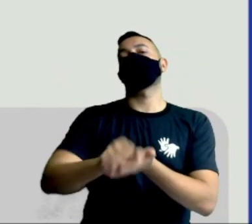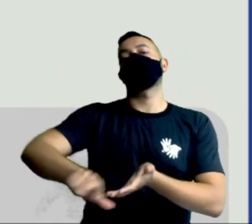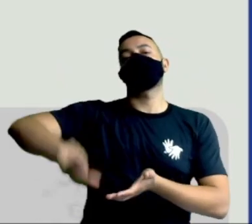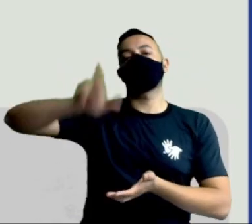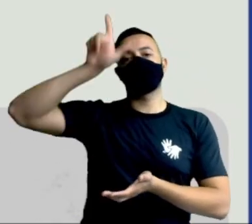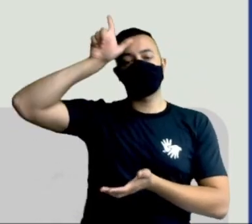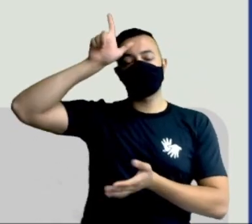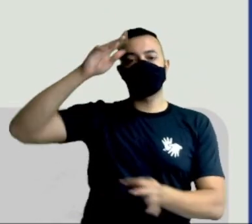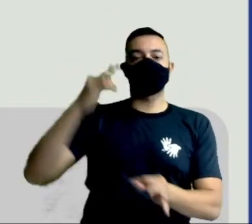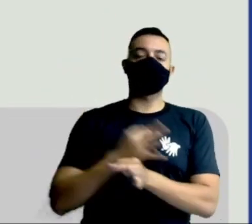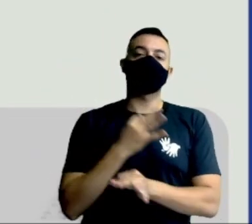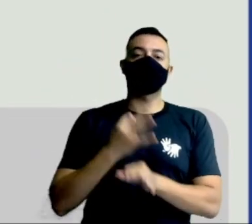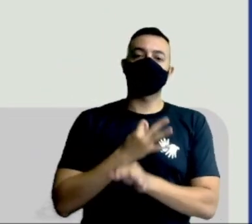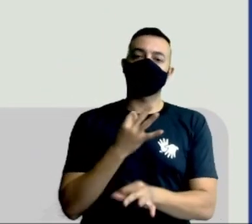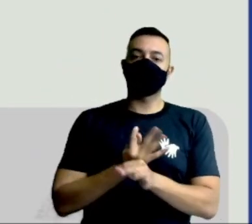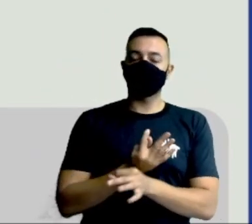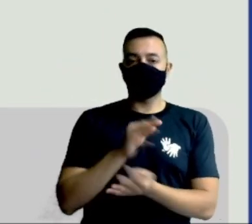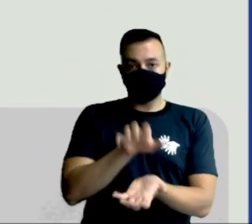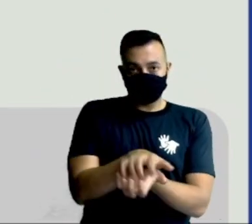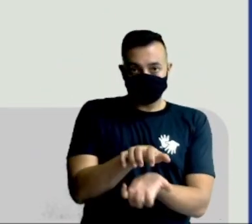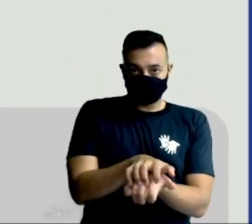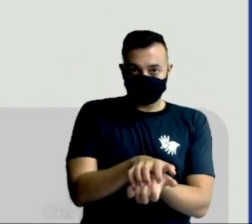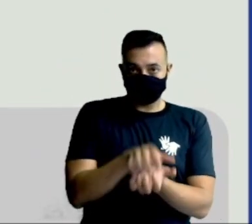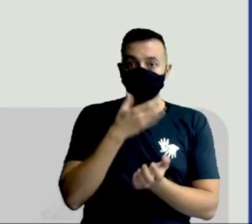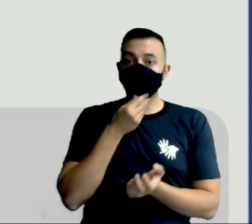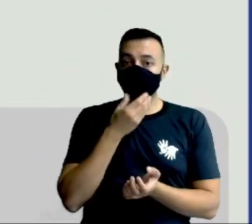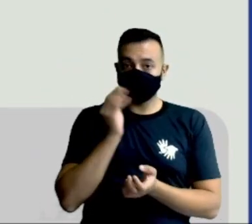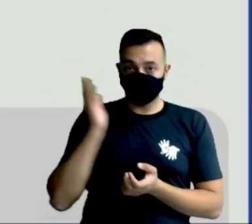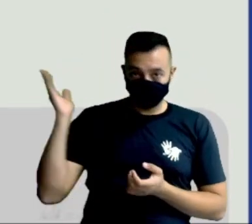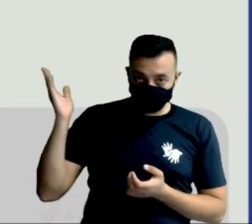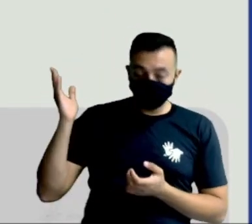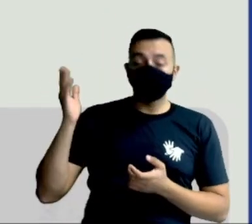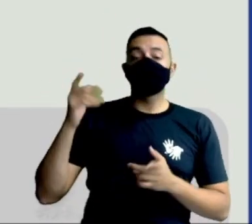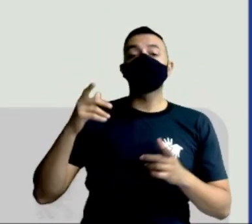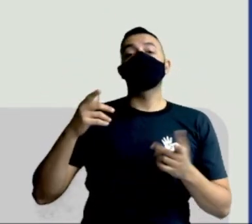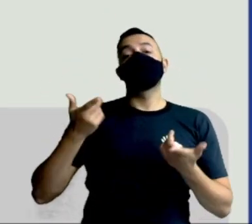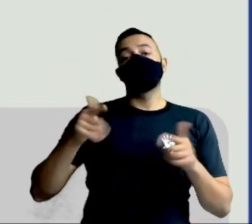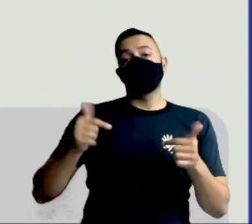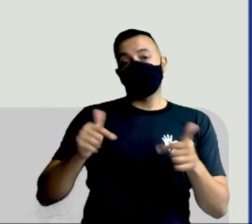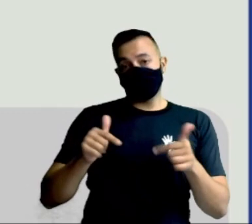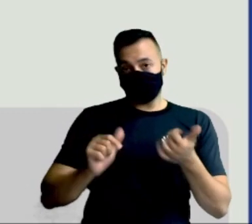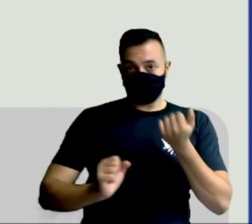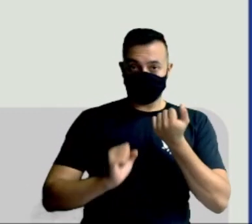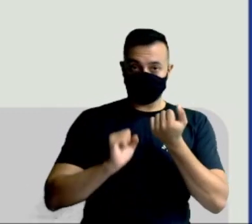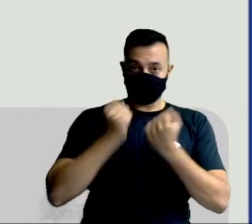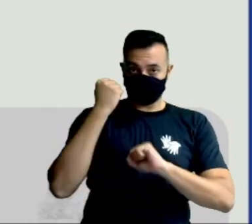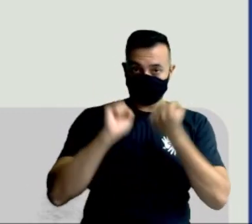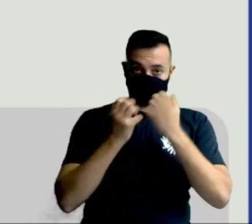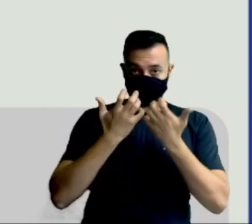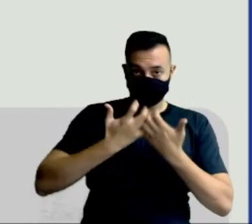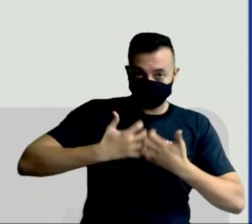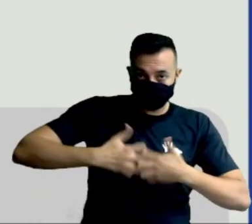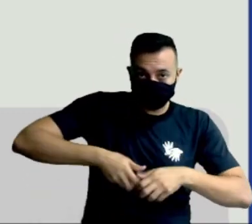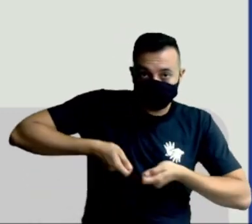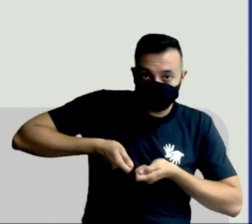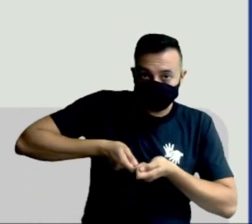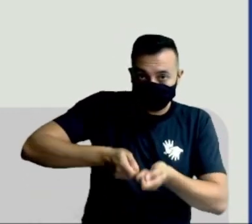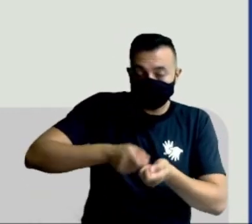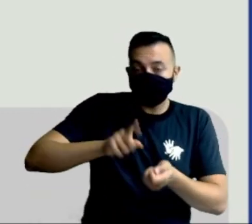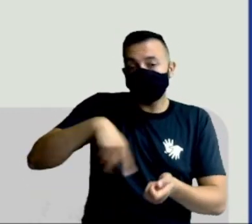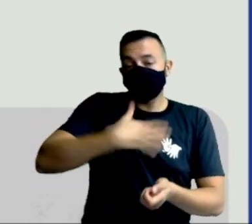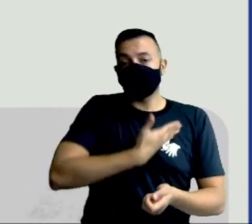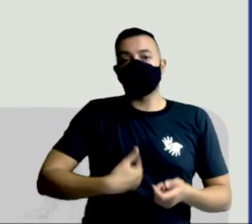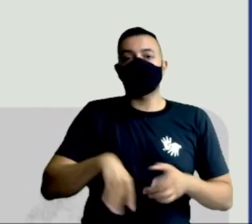liderança da resistência pernambucana. O senhor, ele era senhor de engenho, né? E ficou conhecido como governador